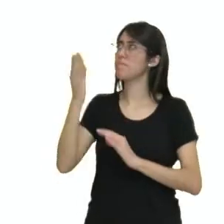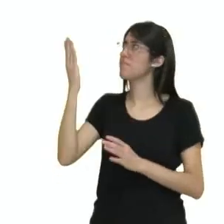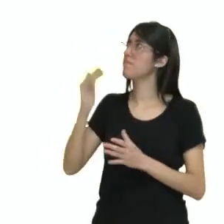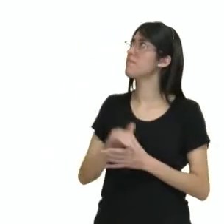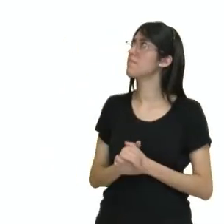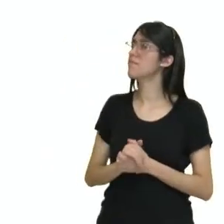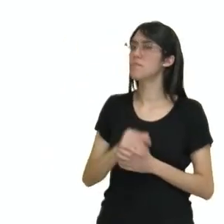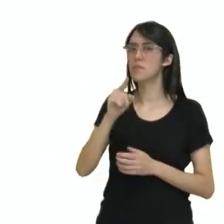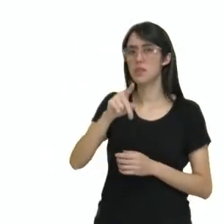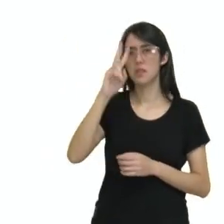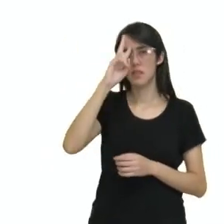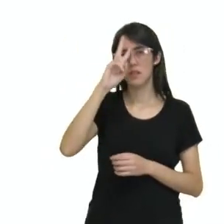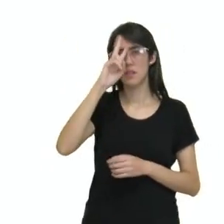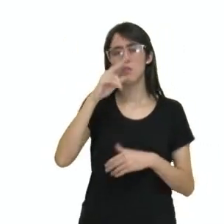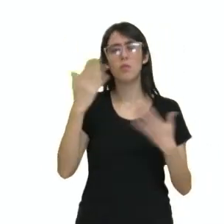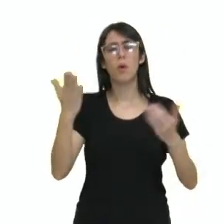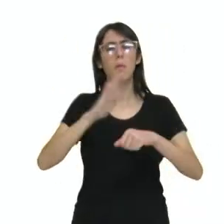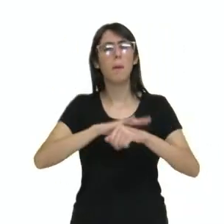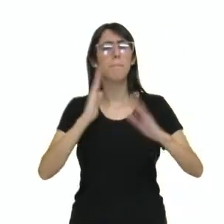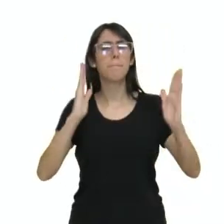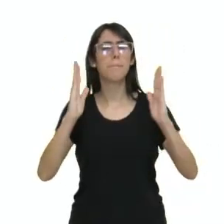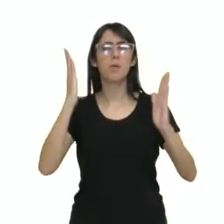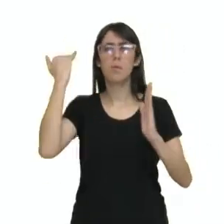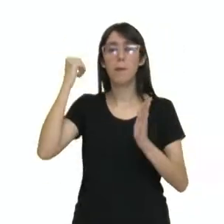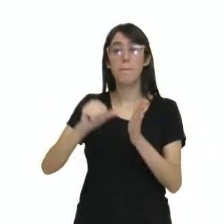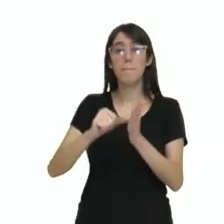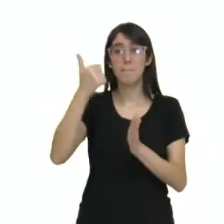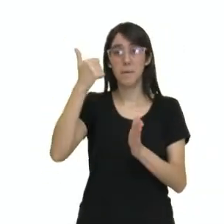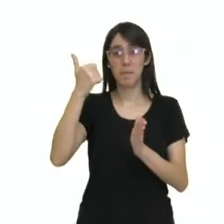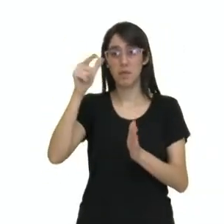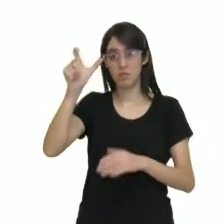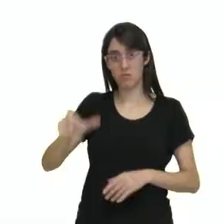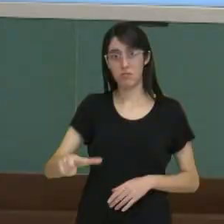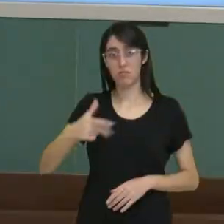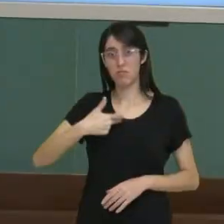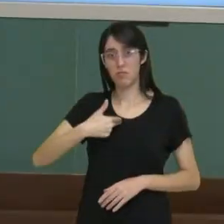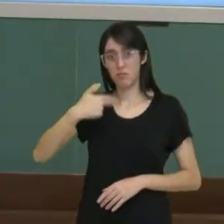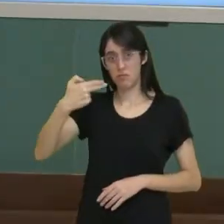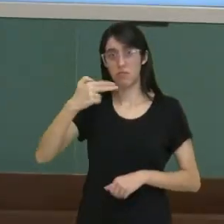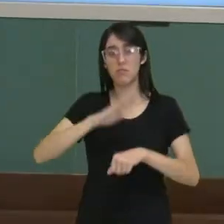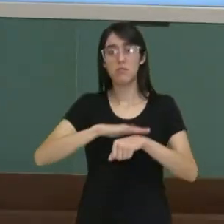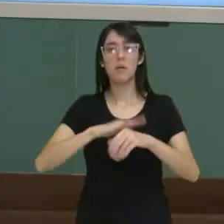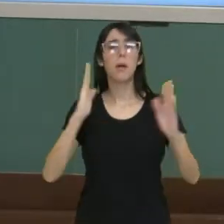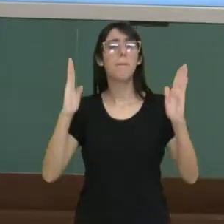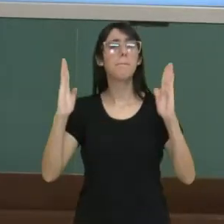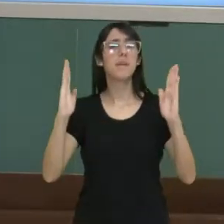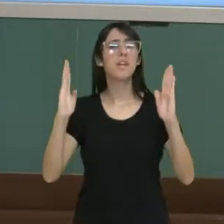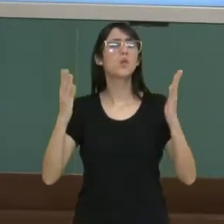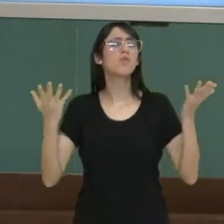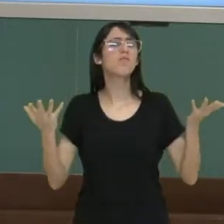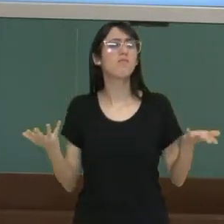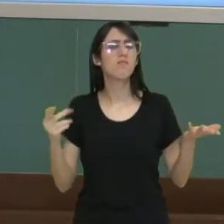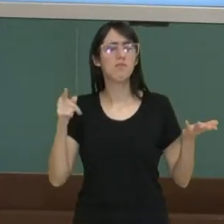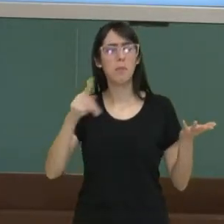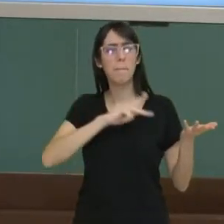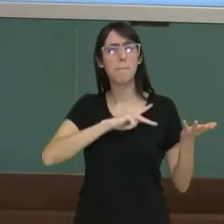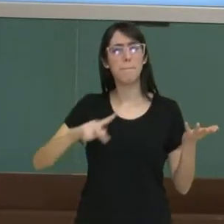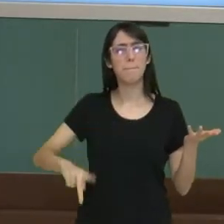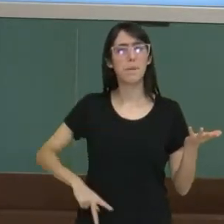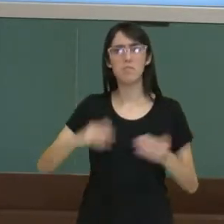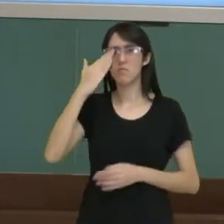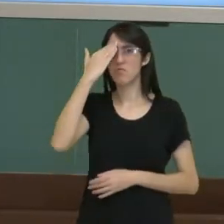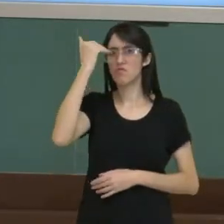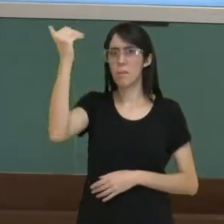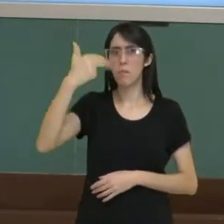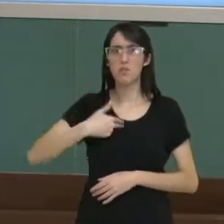lembra qual período do primeiro governo de Getúlio Vargas? Qual que era o período do primeiro governo desse cara, desse presidente tão